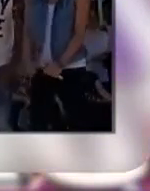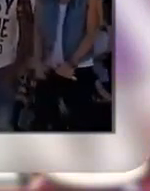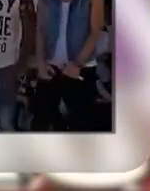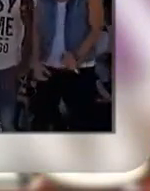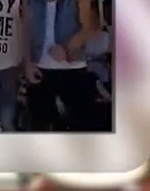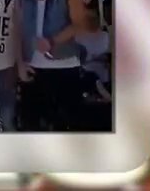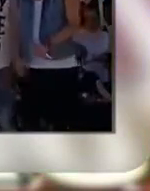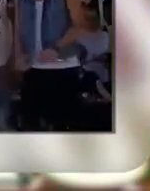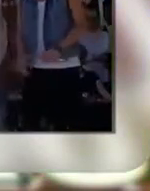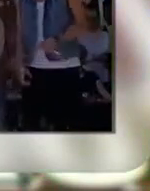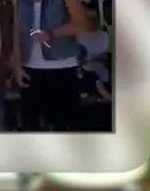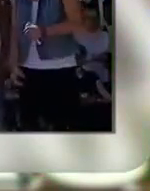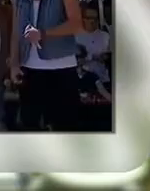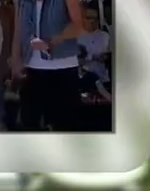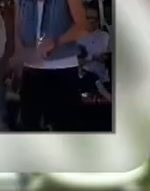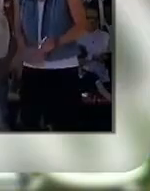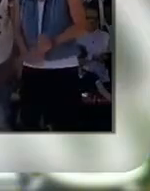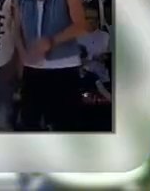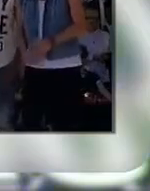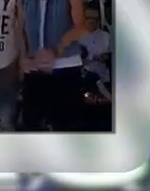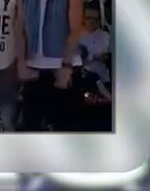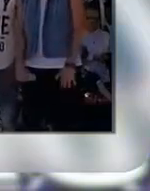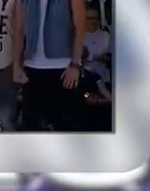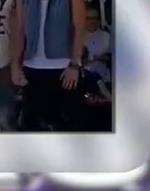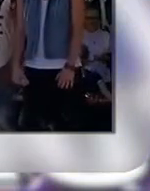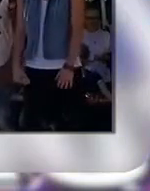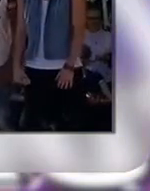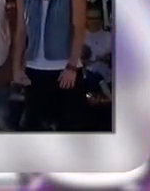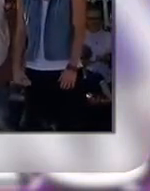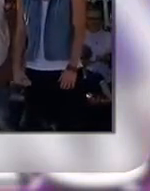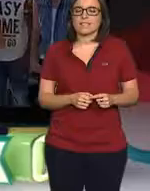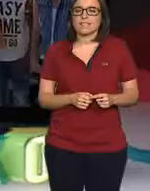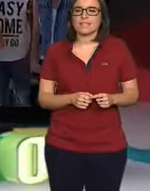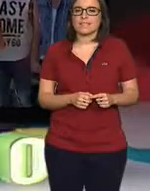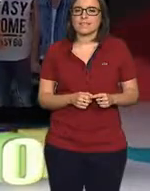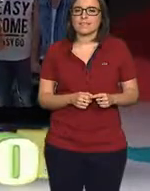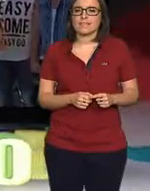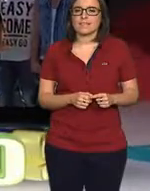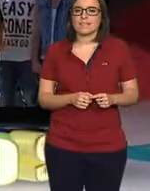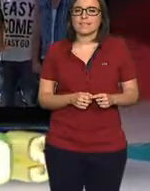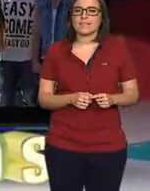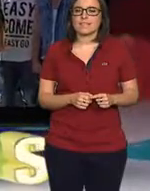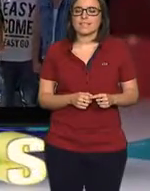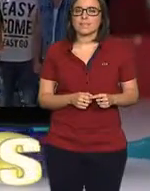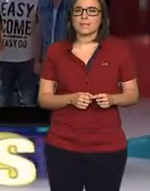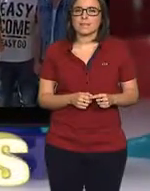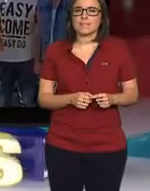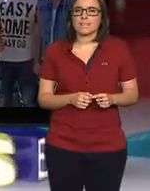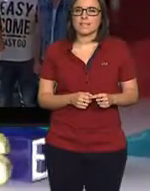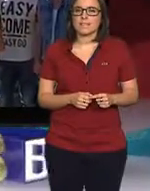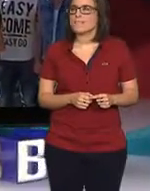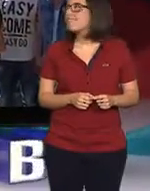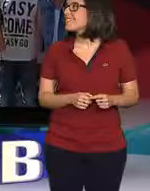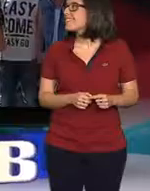estamos nesta altura Neste País e no mundo e queremos adotar e partilhar com as pessoas e transmitir esta modo de vida não se estresse